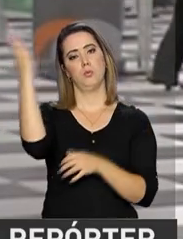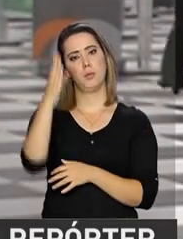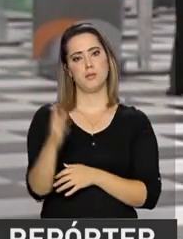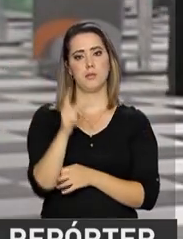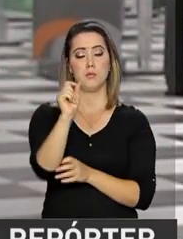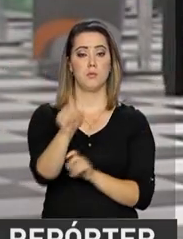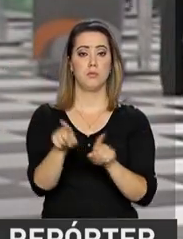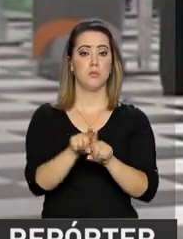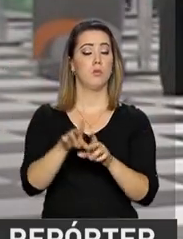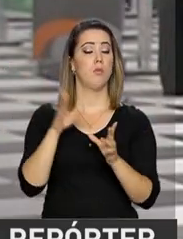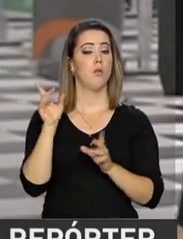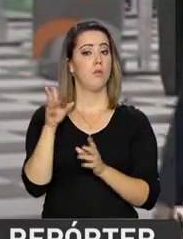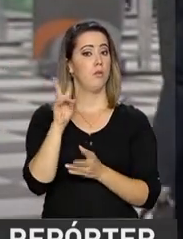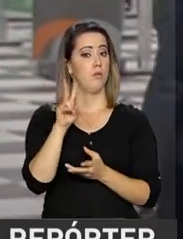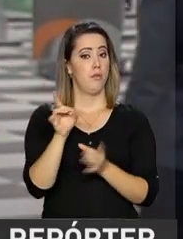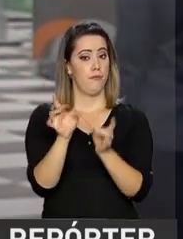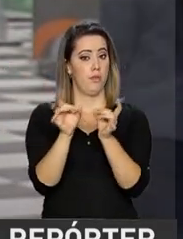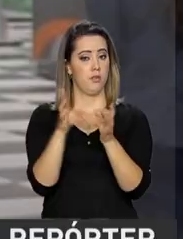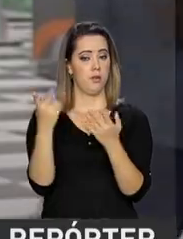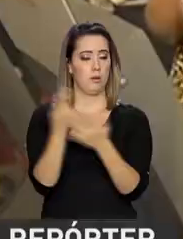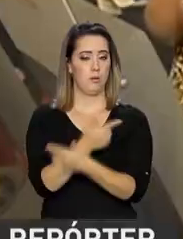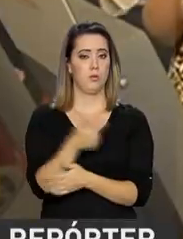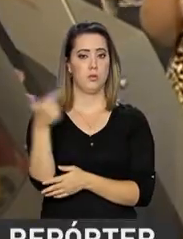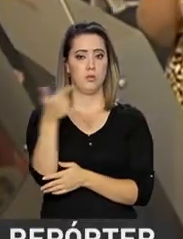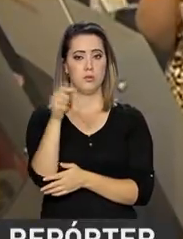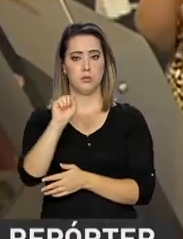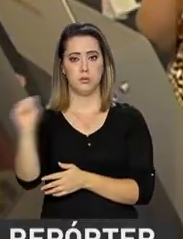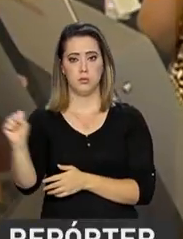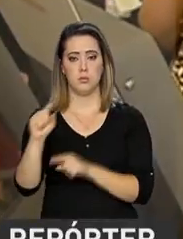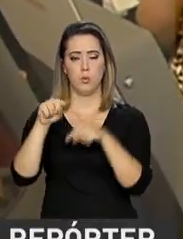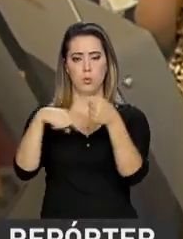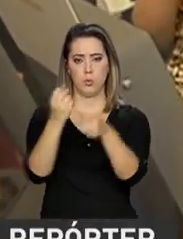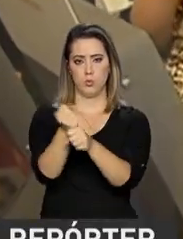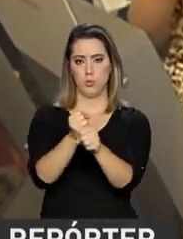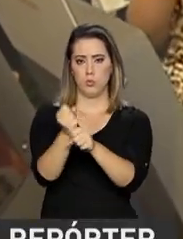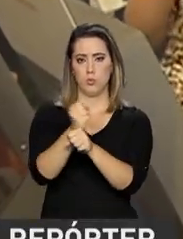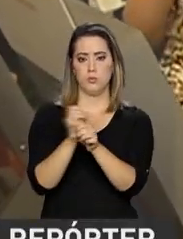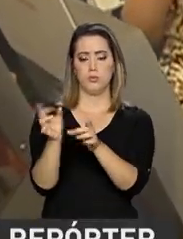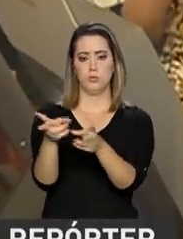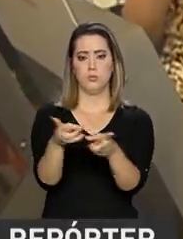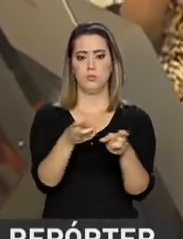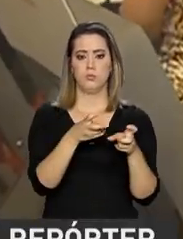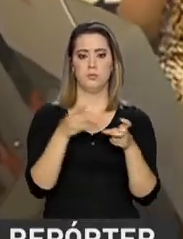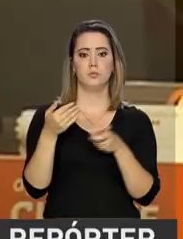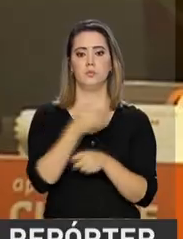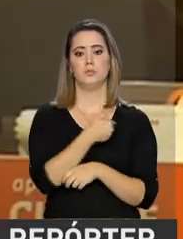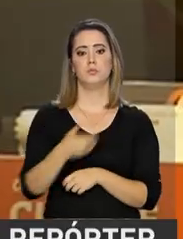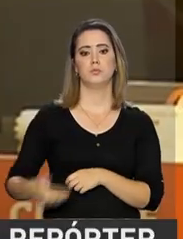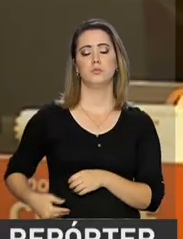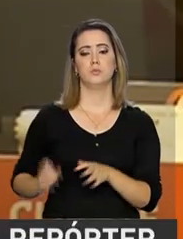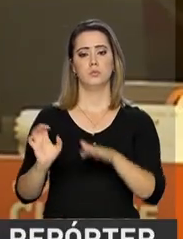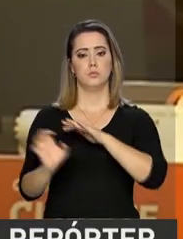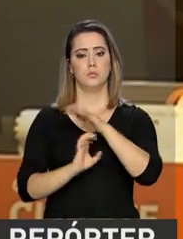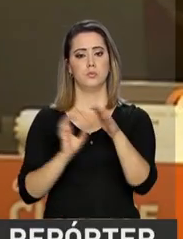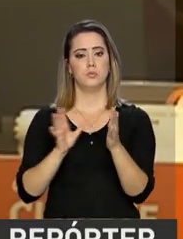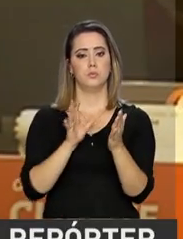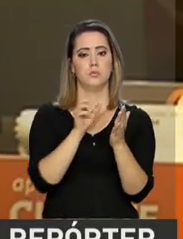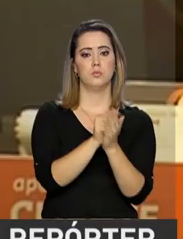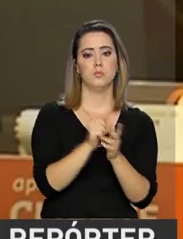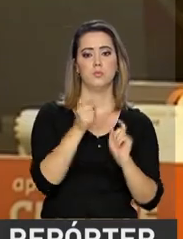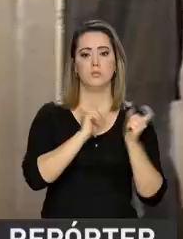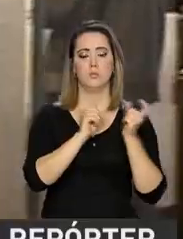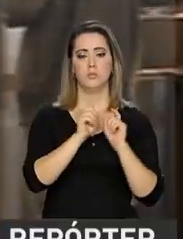previsão é que sejam leiloados no segundo semestre de 2018 ea expectativa do governo é que as empresas que assumirem a administração